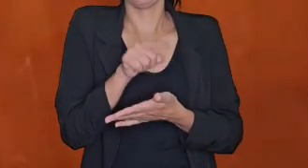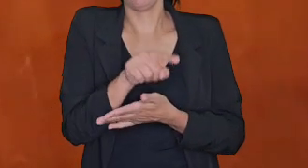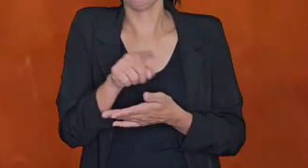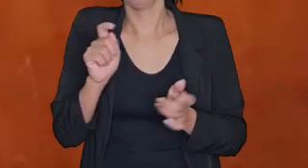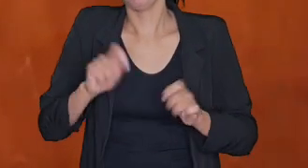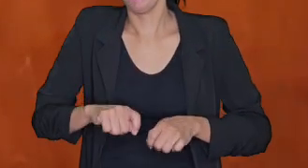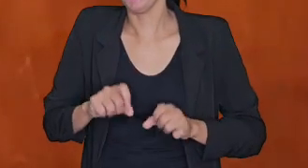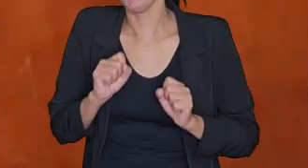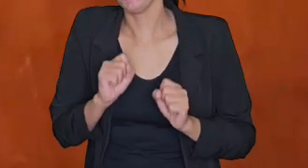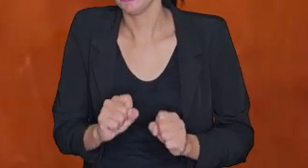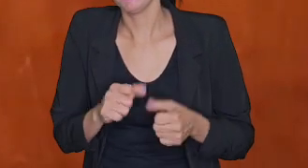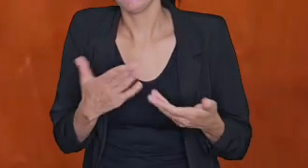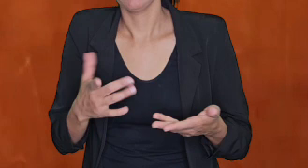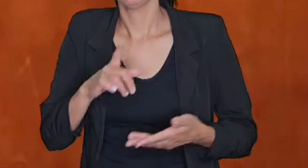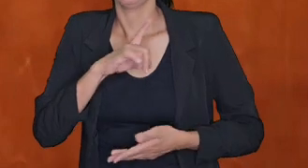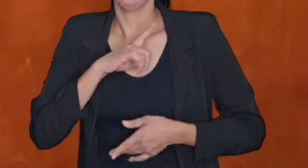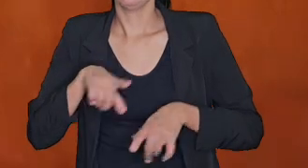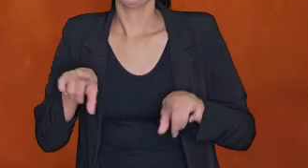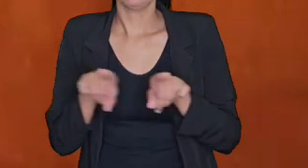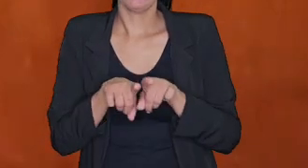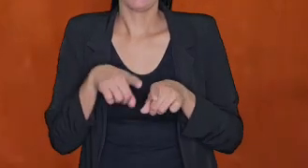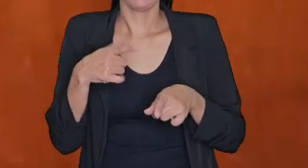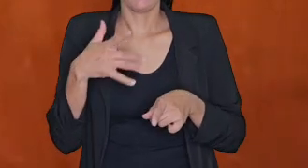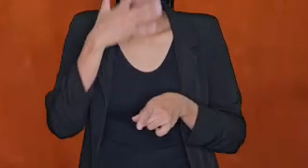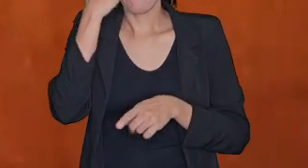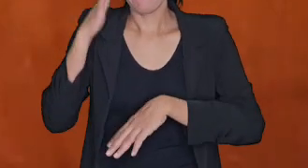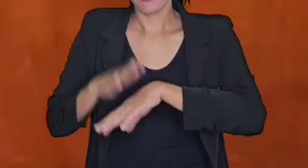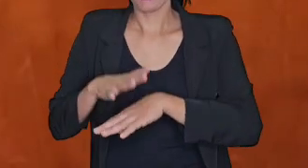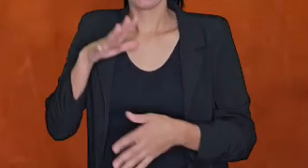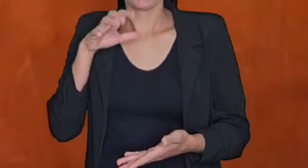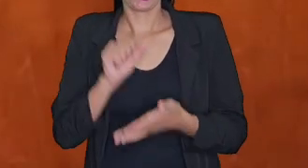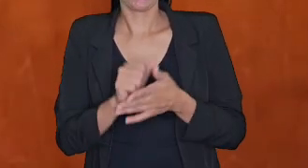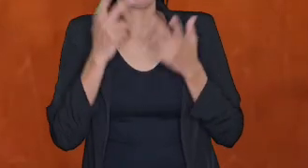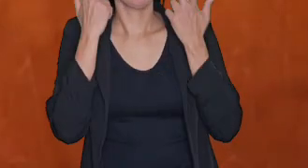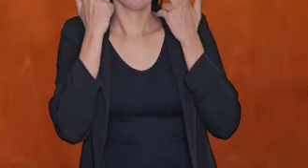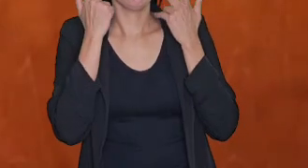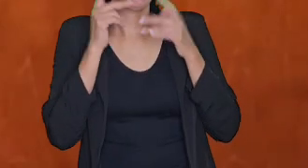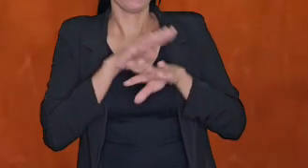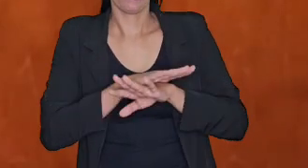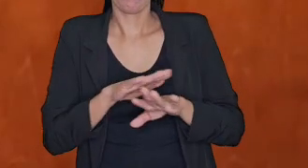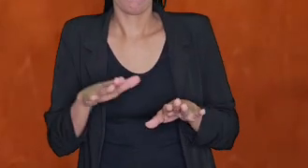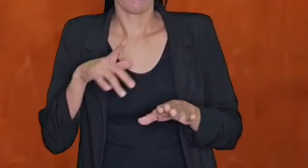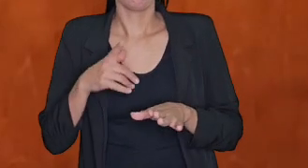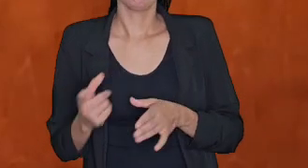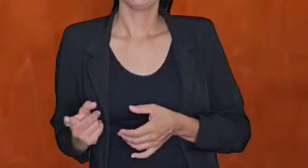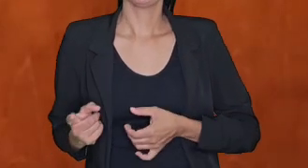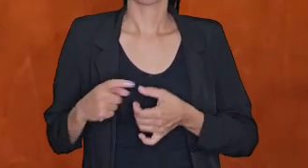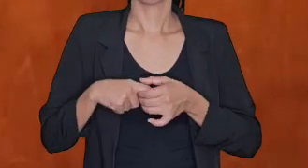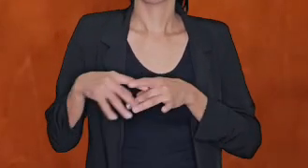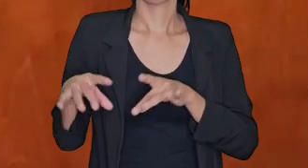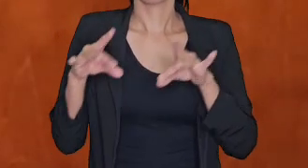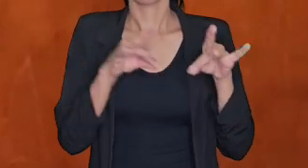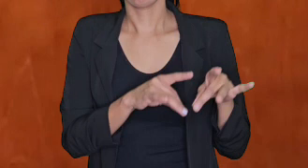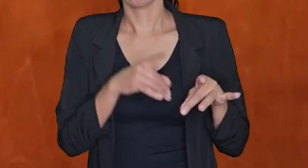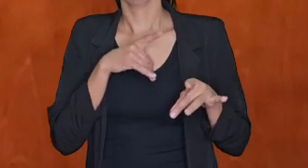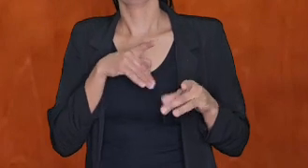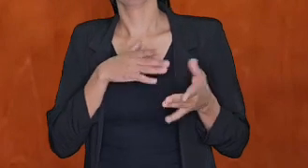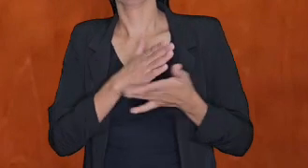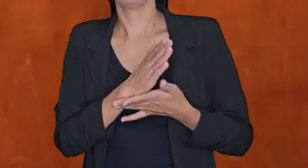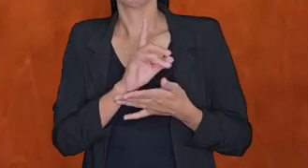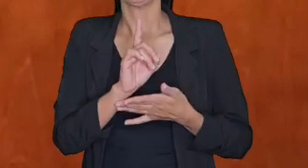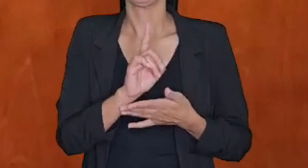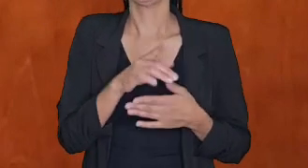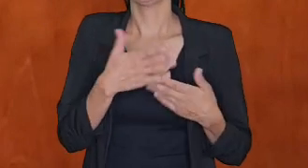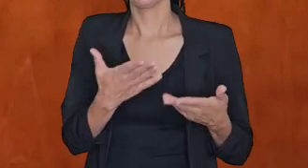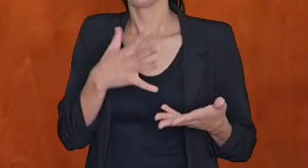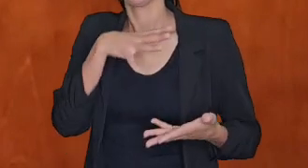provavelmente vai perder as escrituras nesse tópico aí. Então, existe também, assim, do registrador está tranquilo.